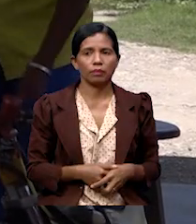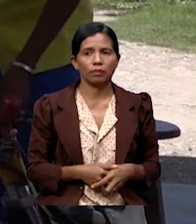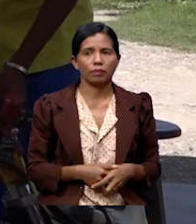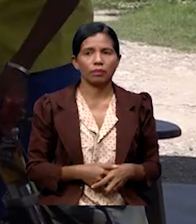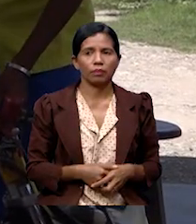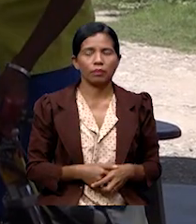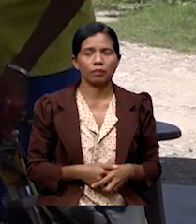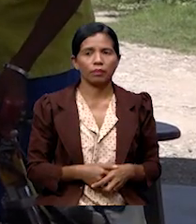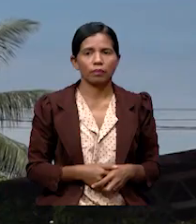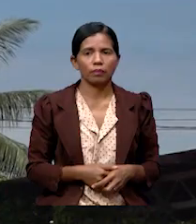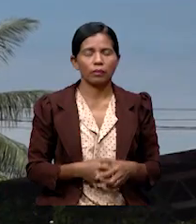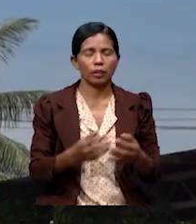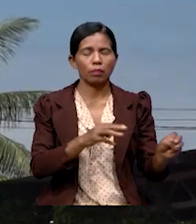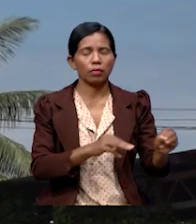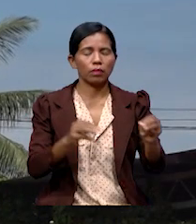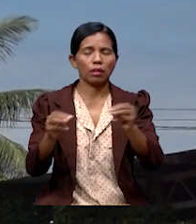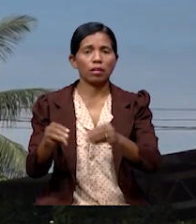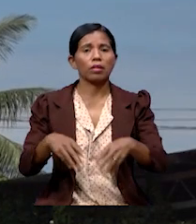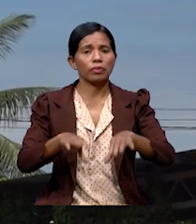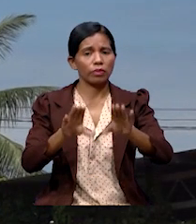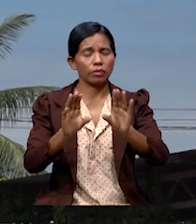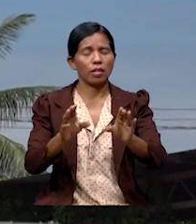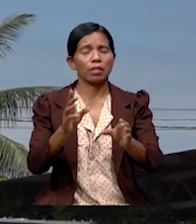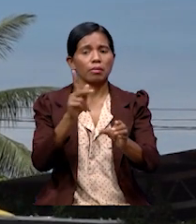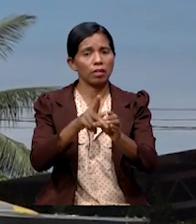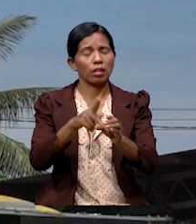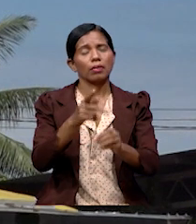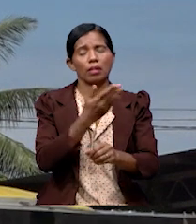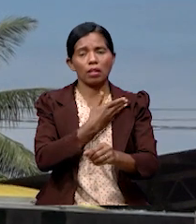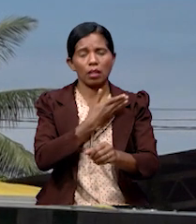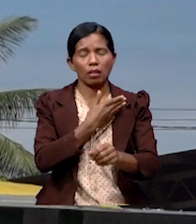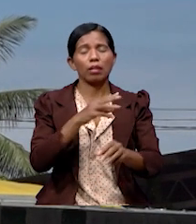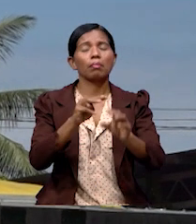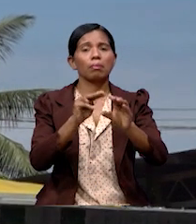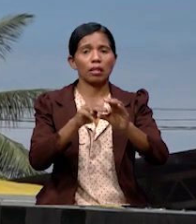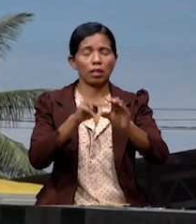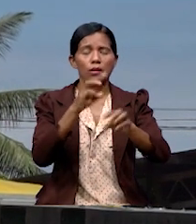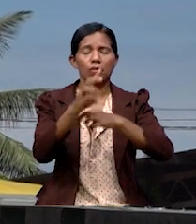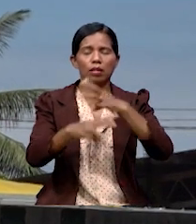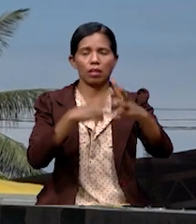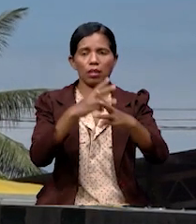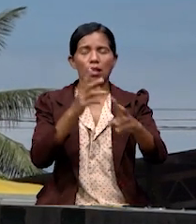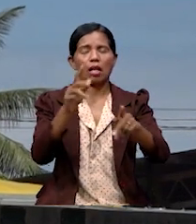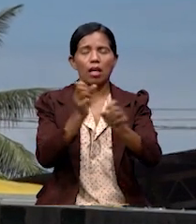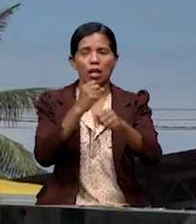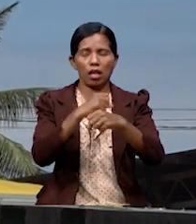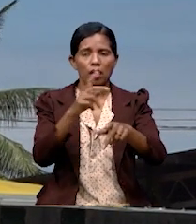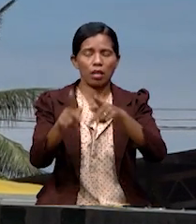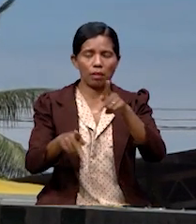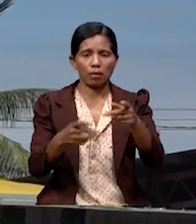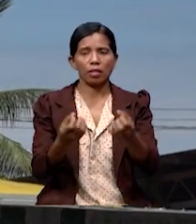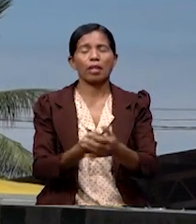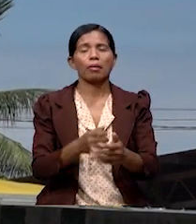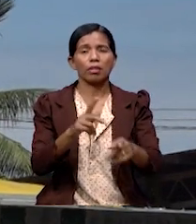Ho situação mudança folin combustível e mercado mundial, halo empresa sira nebe sai operador ba